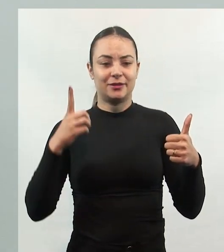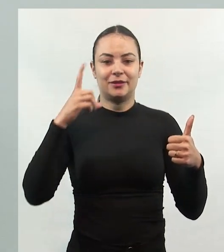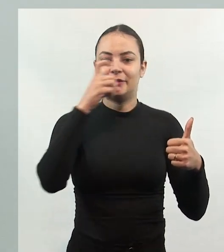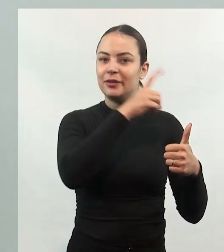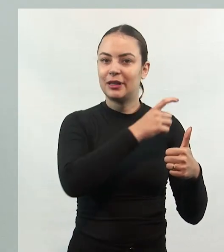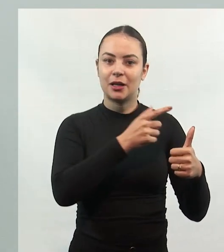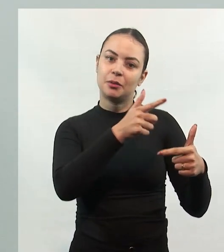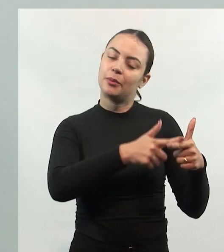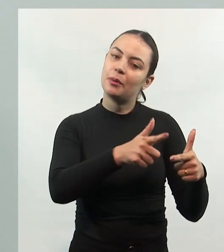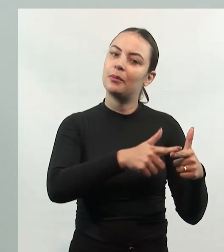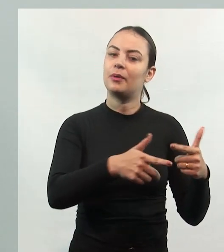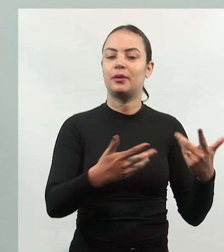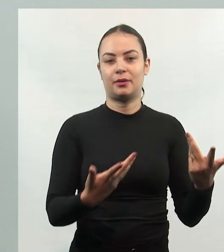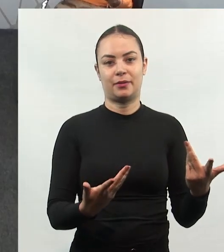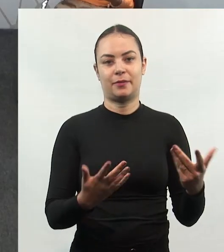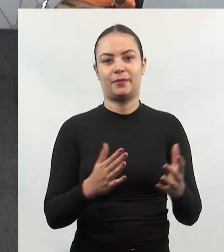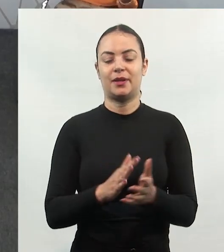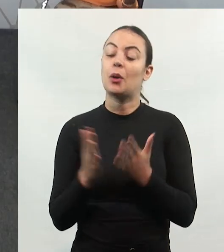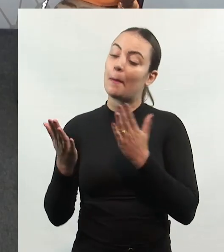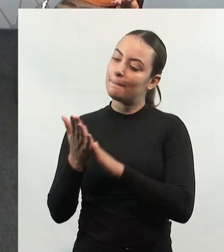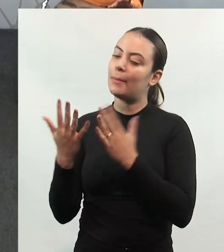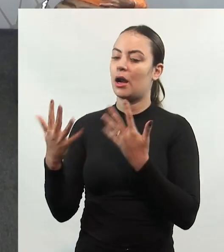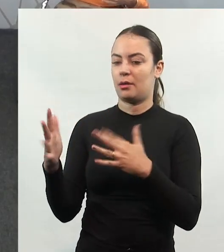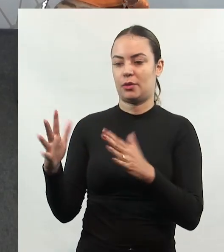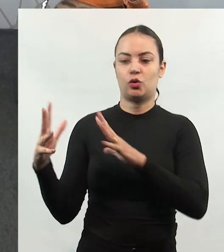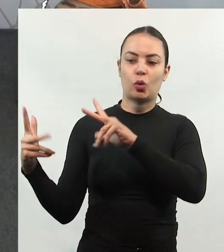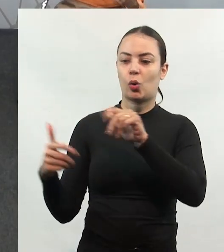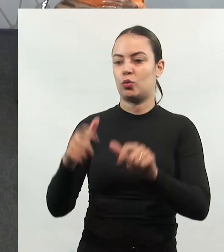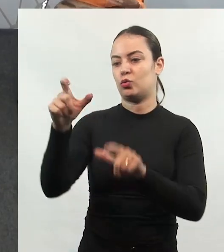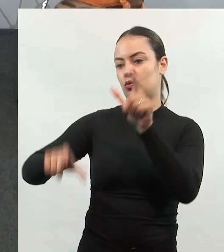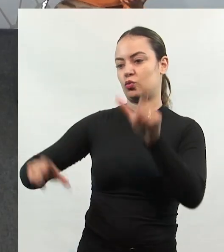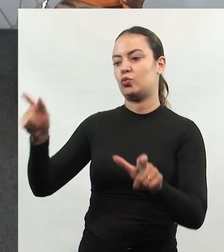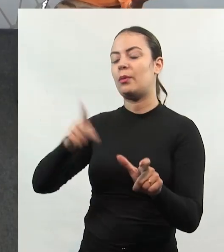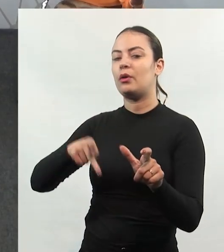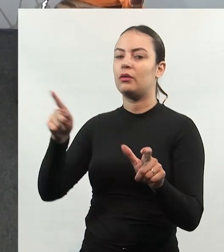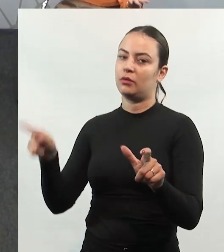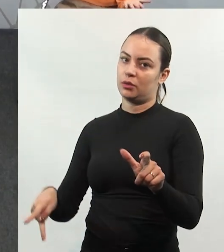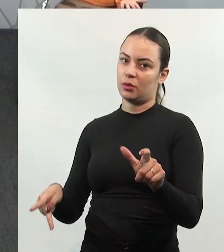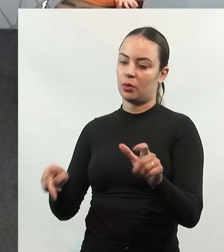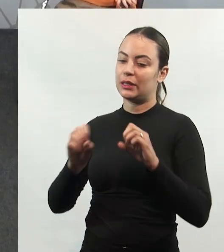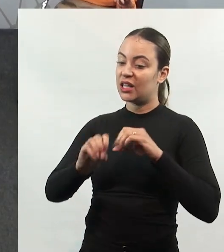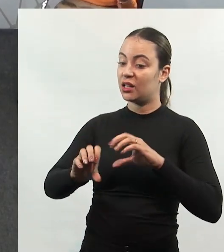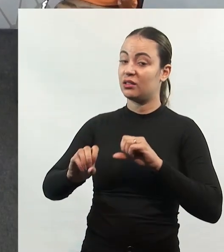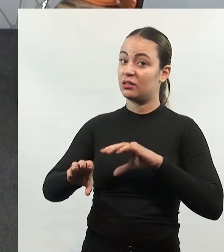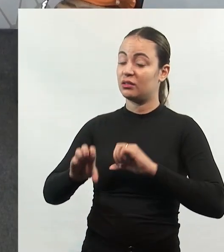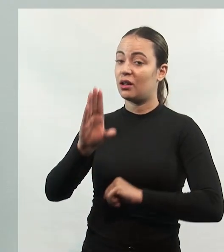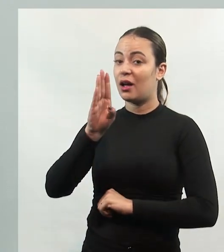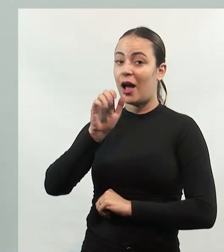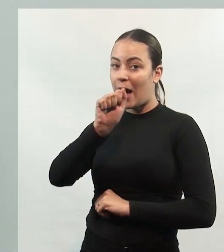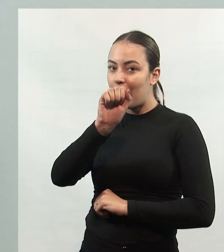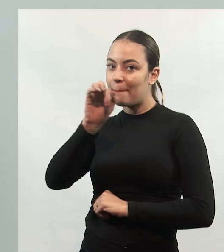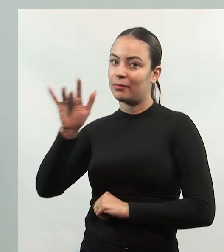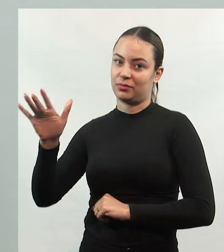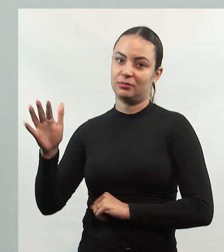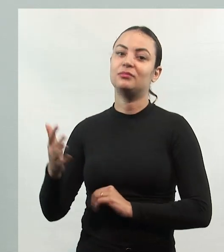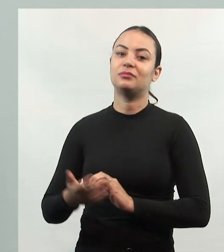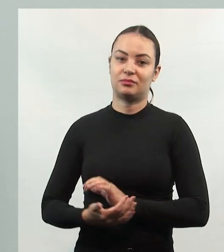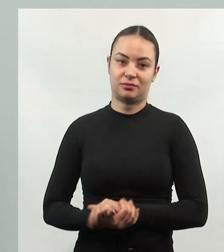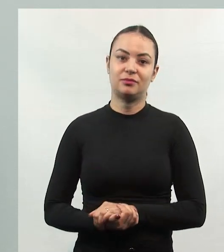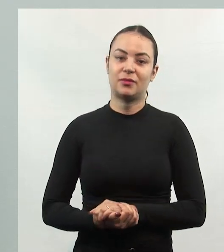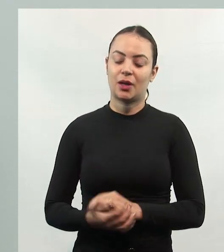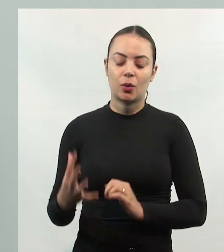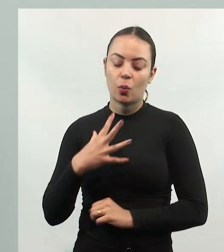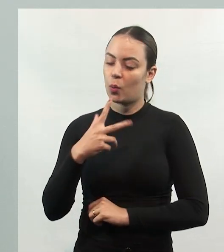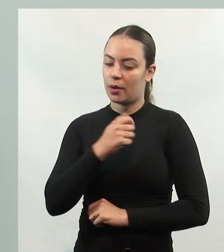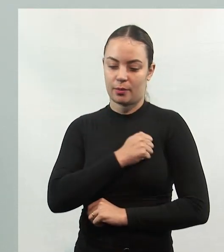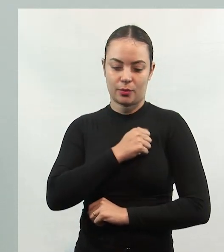não sei se era bola, e eu ensinei, no final perguntei. E aí, agora lê